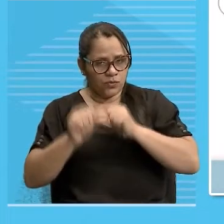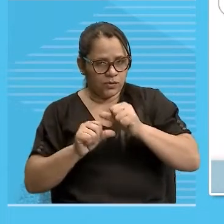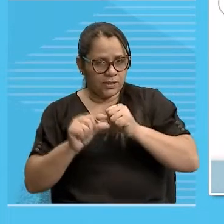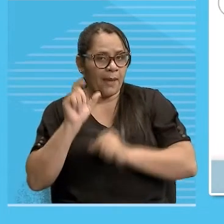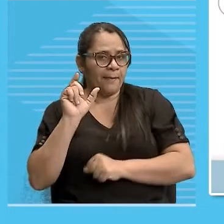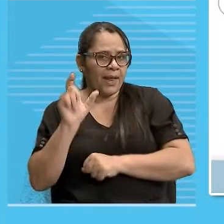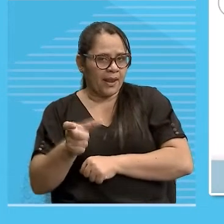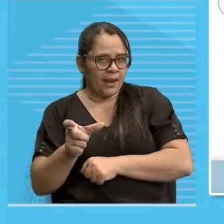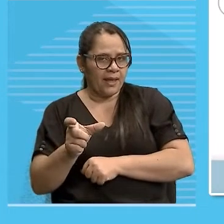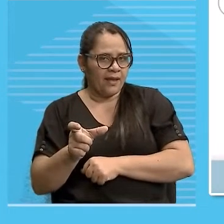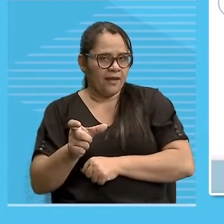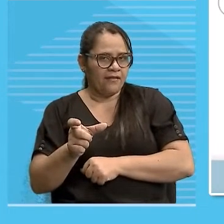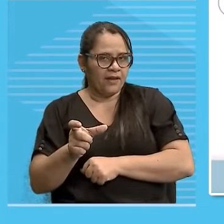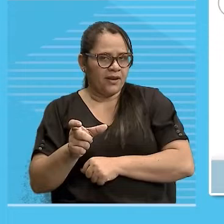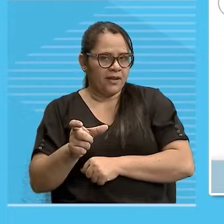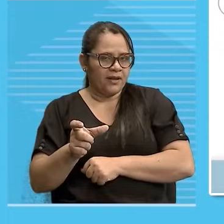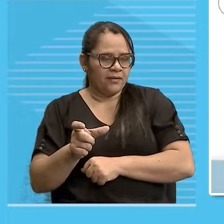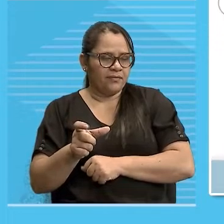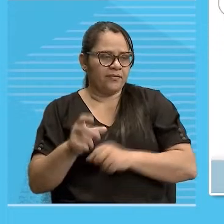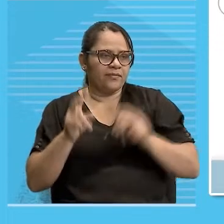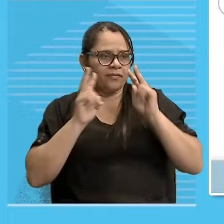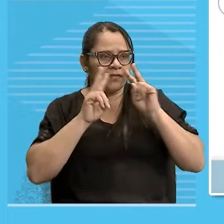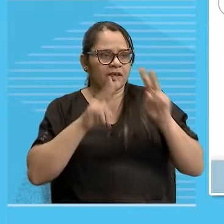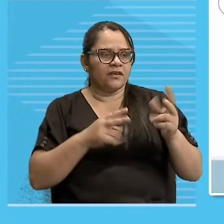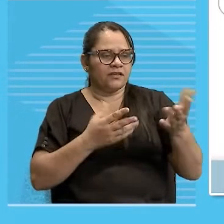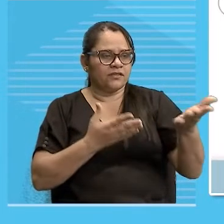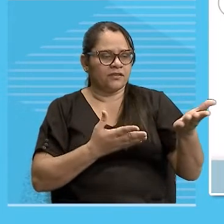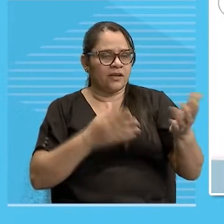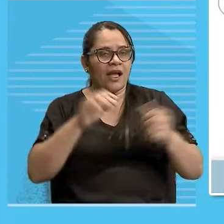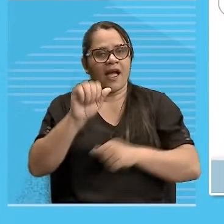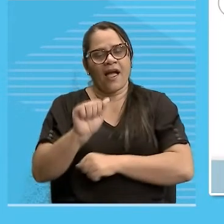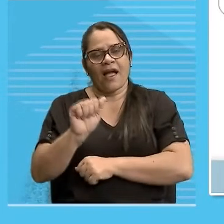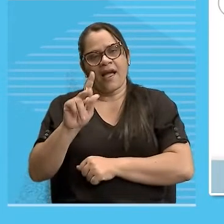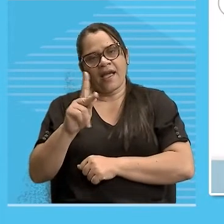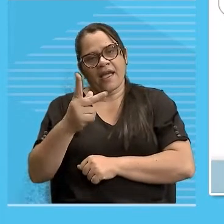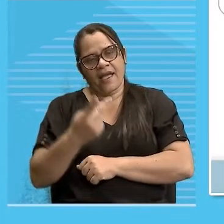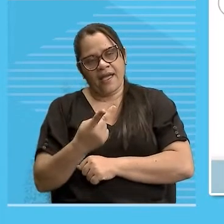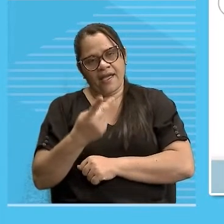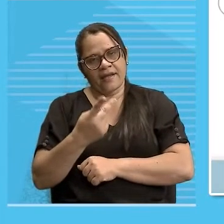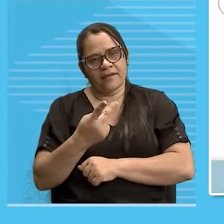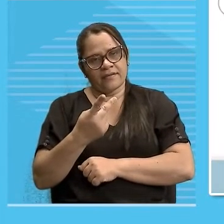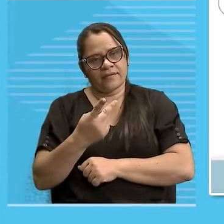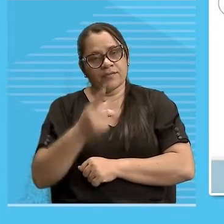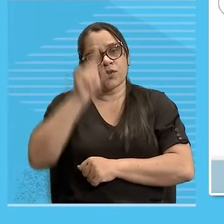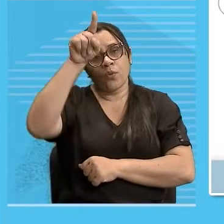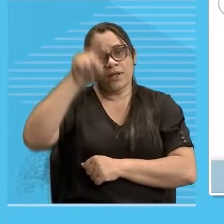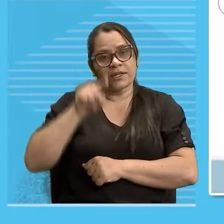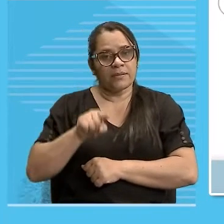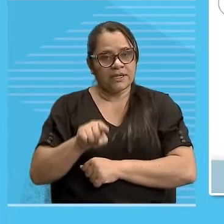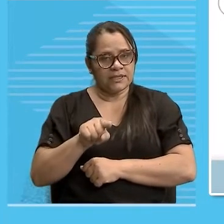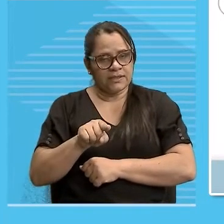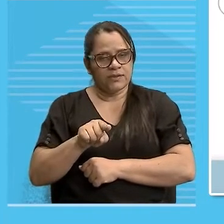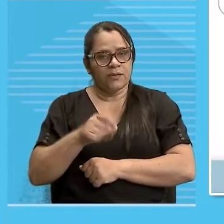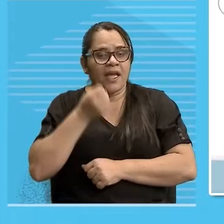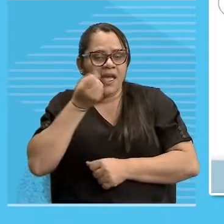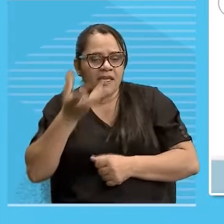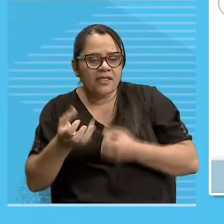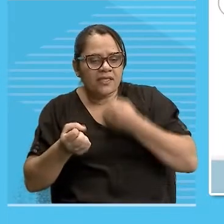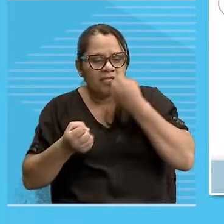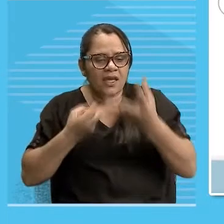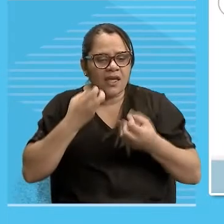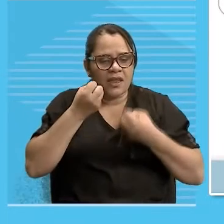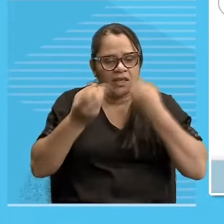resultar uma alteração de classe gramatical. A, H, com exclamação, interjeição,